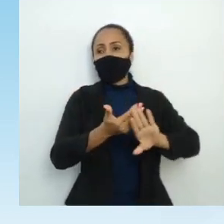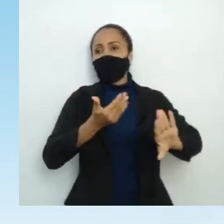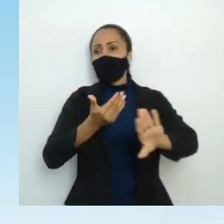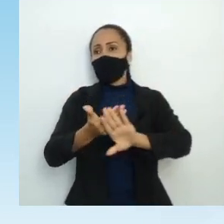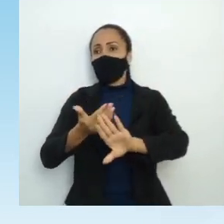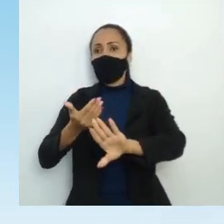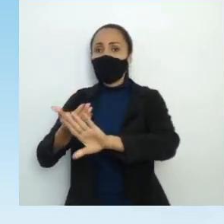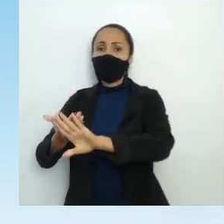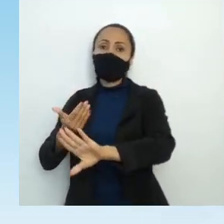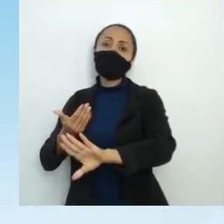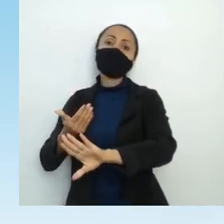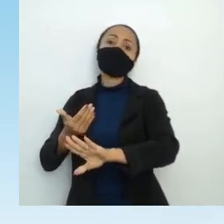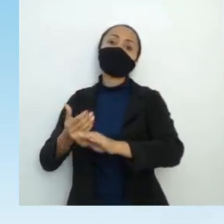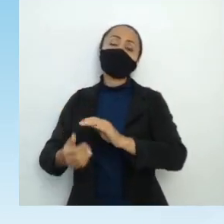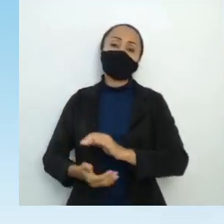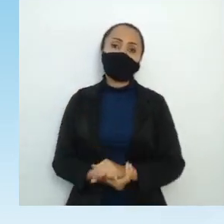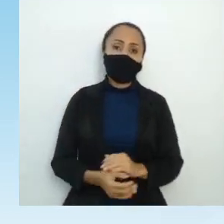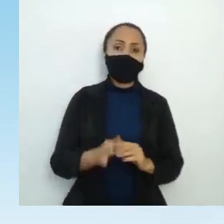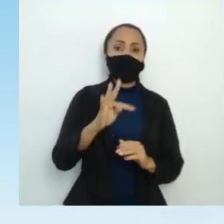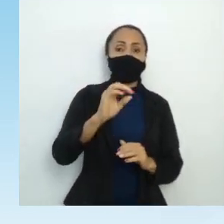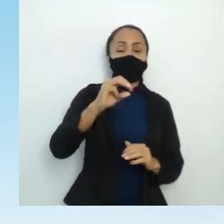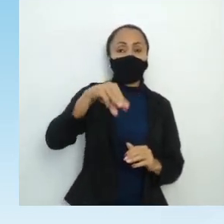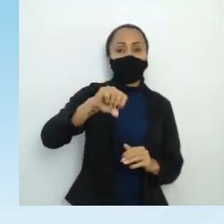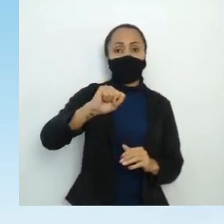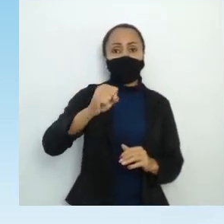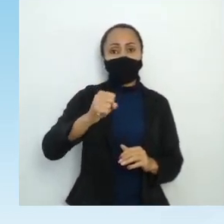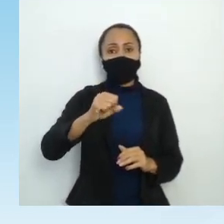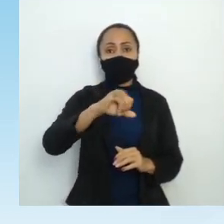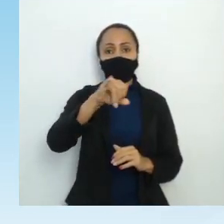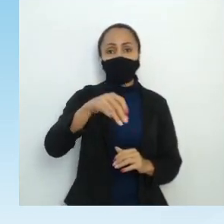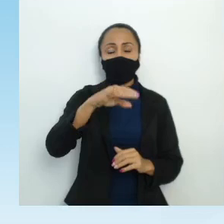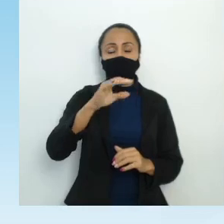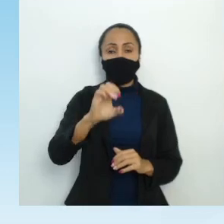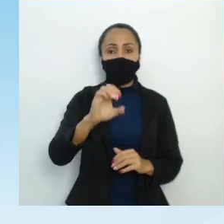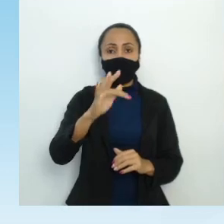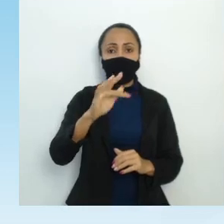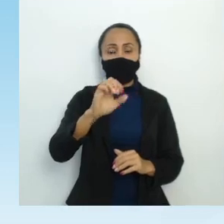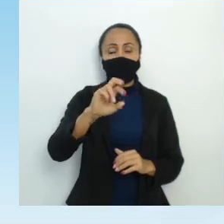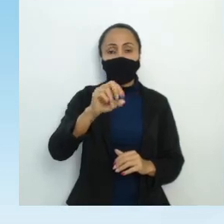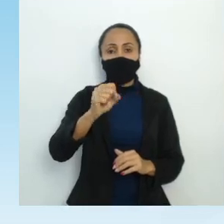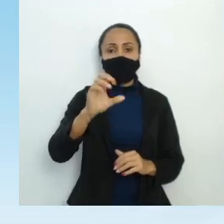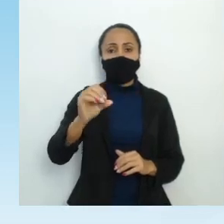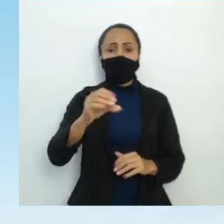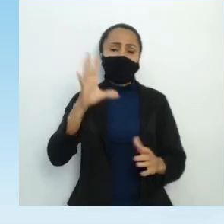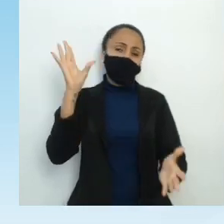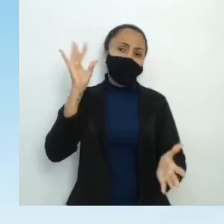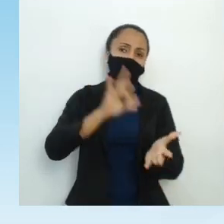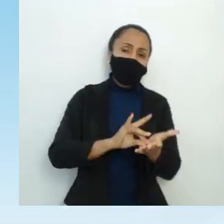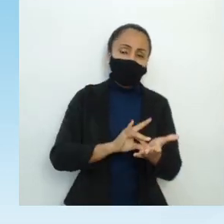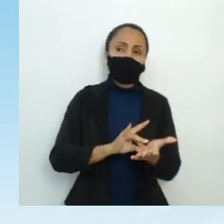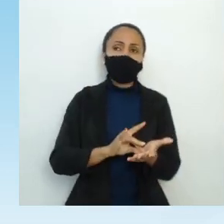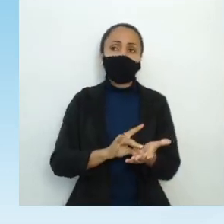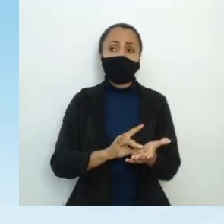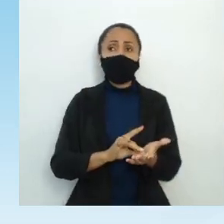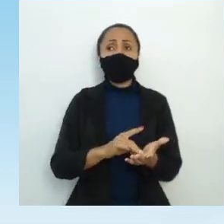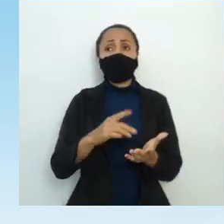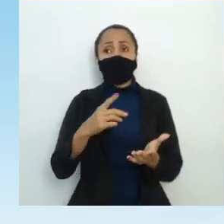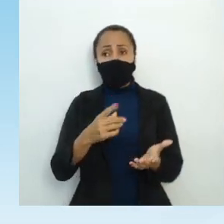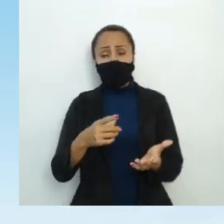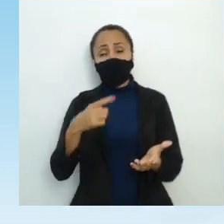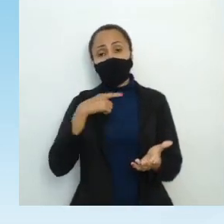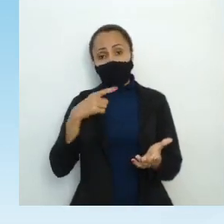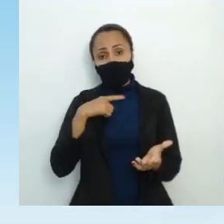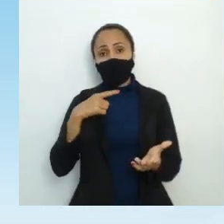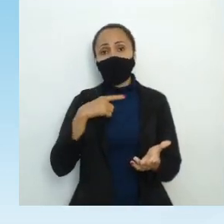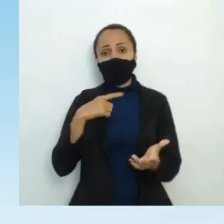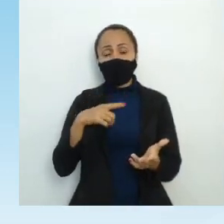Thomas Jefferson, a proposta dessa independência e a concretização, muito porque, né, havia uma espécie